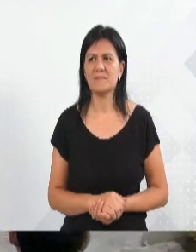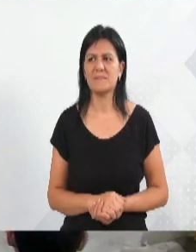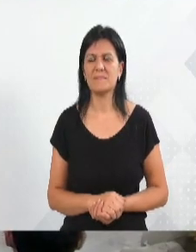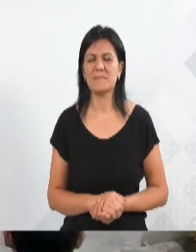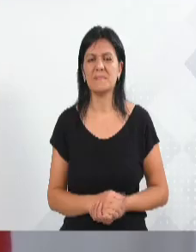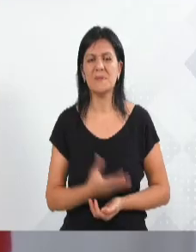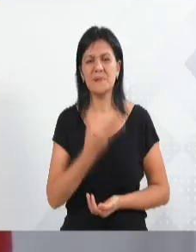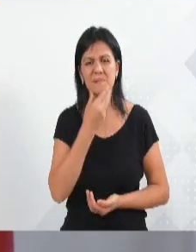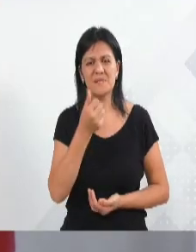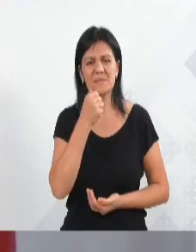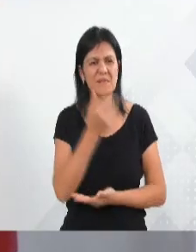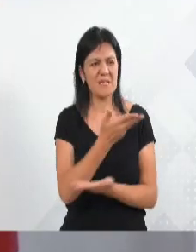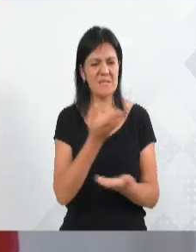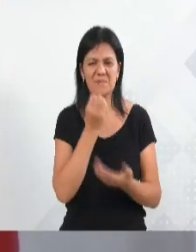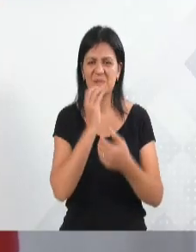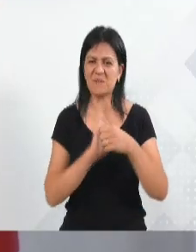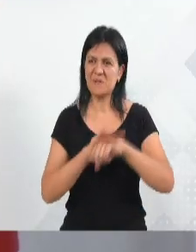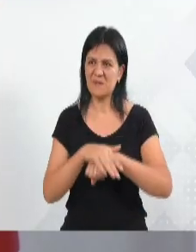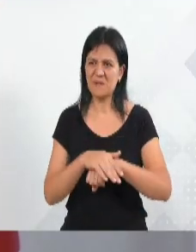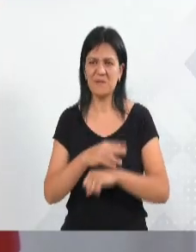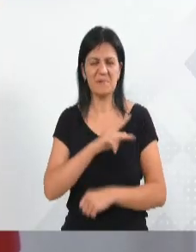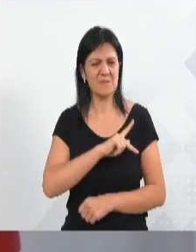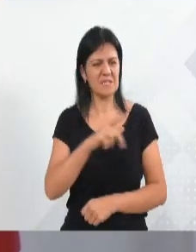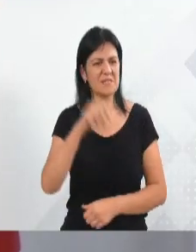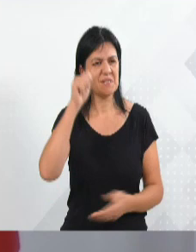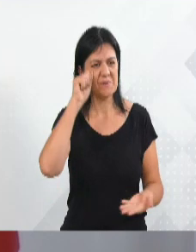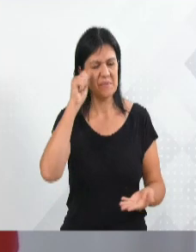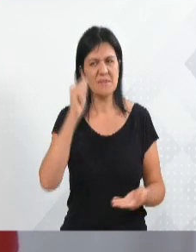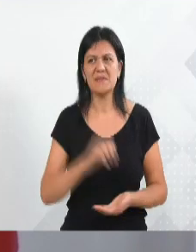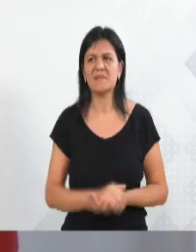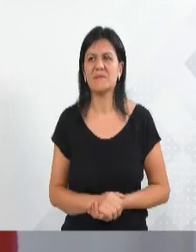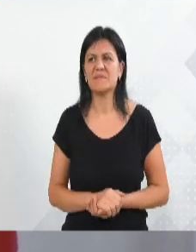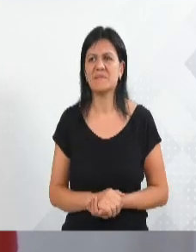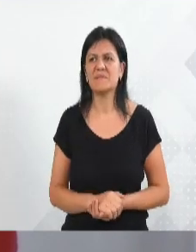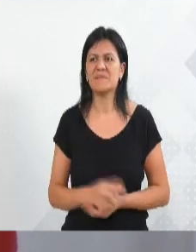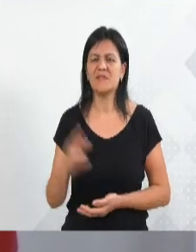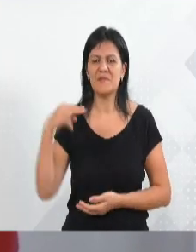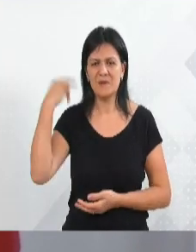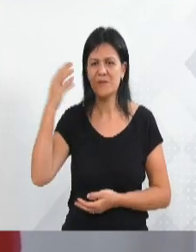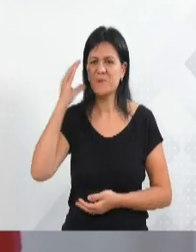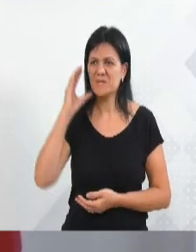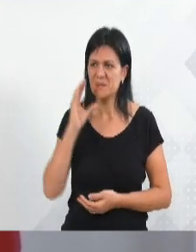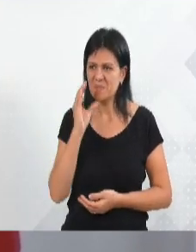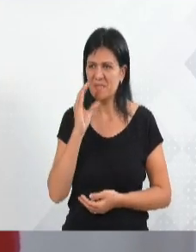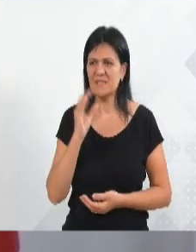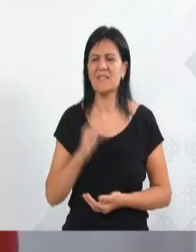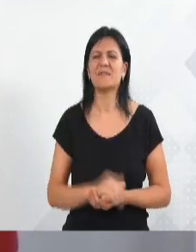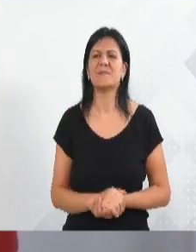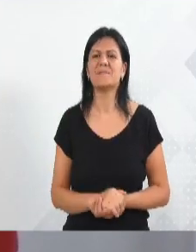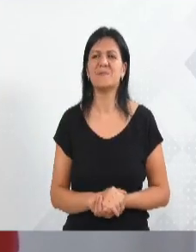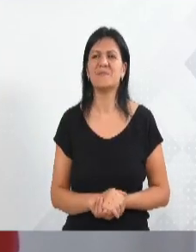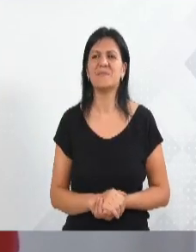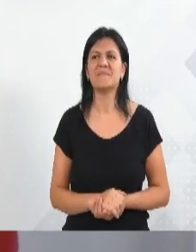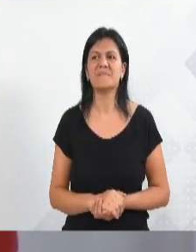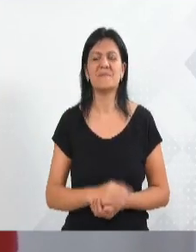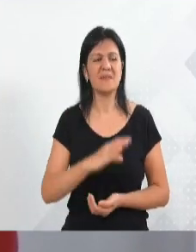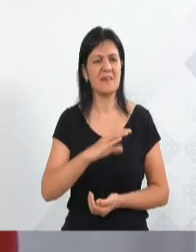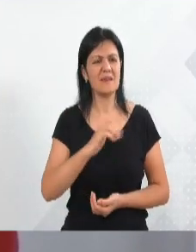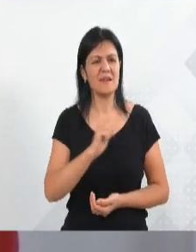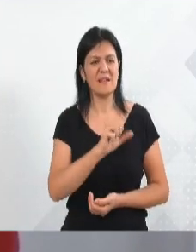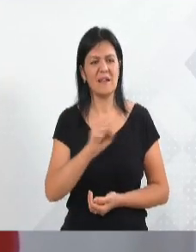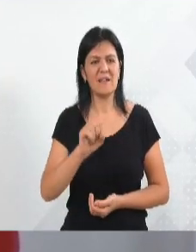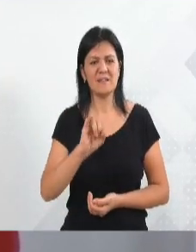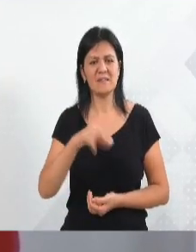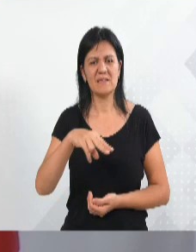Senhoras e senhores, boa noite. Presidente Amil Vieira, meu vereador Campesato, capitão Cassiani e